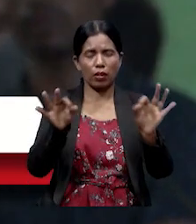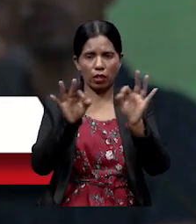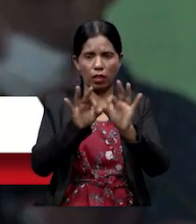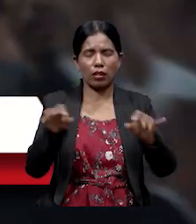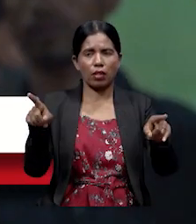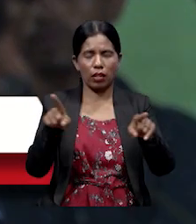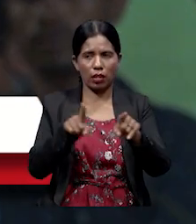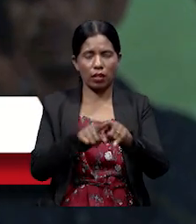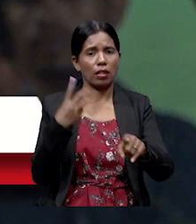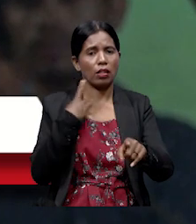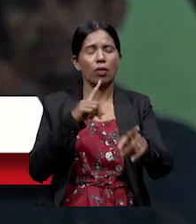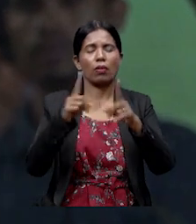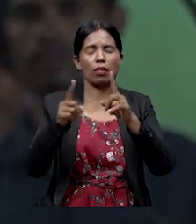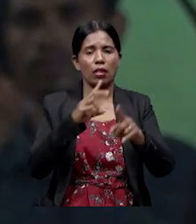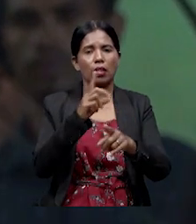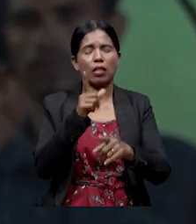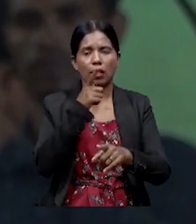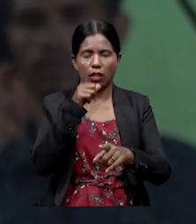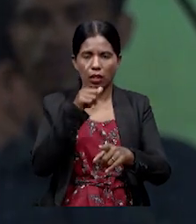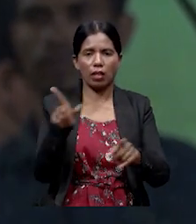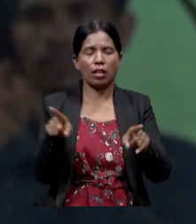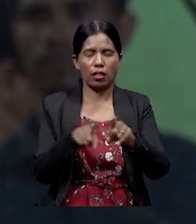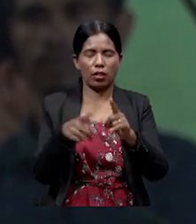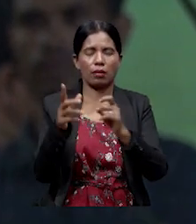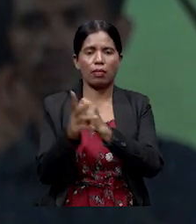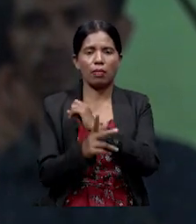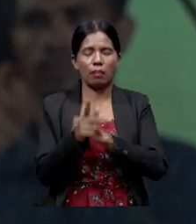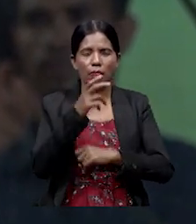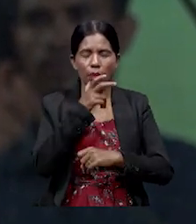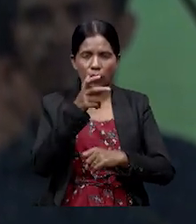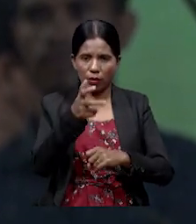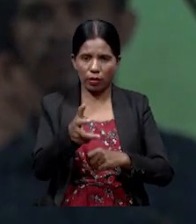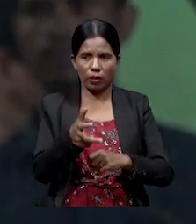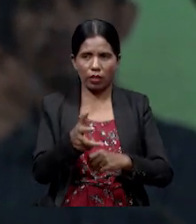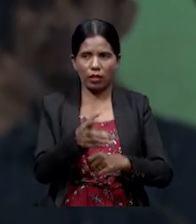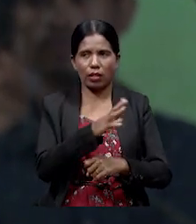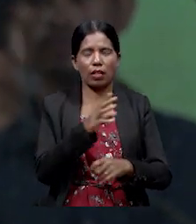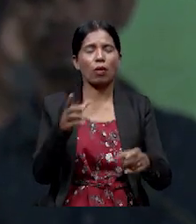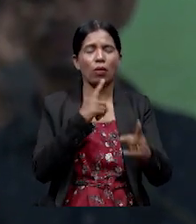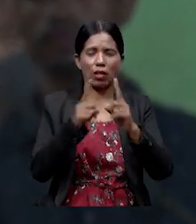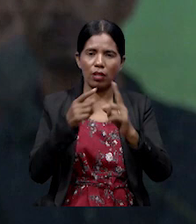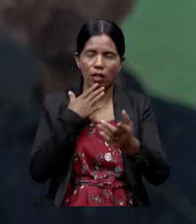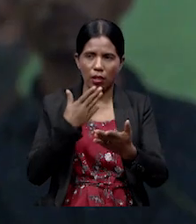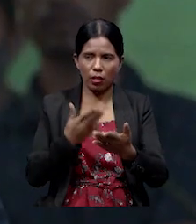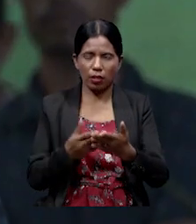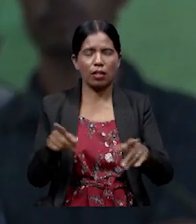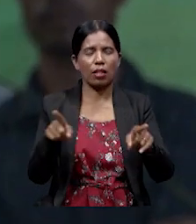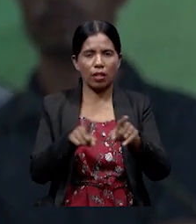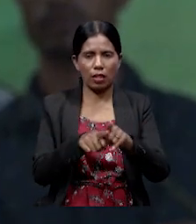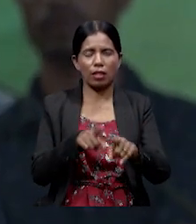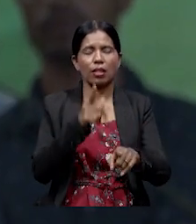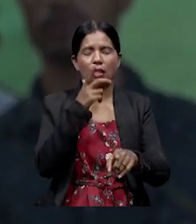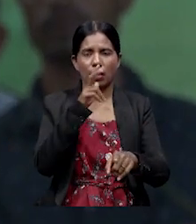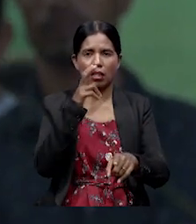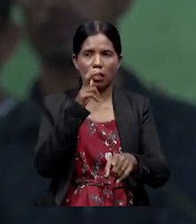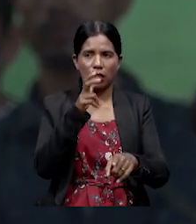delas as mais importantes. Somos irmãos porque falamos, e falamos bem, uma língua comum, se